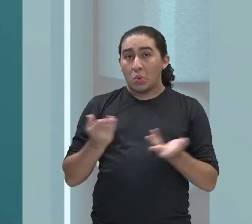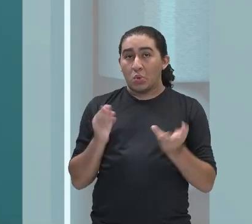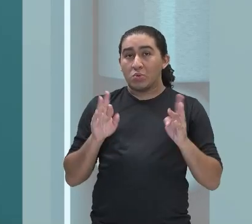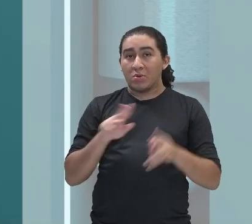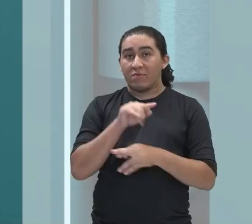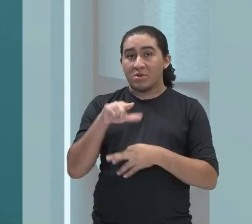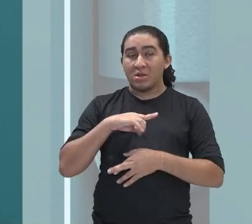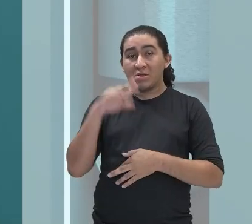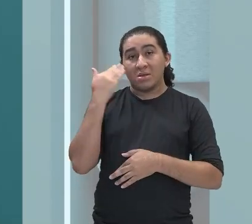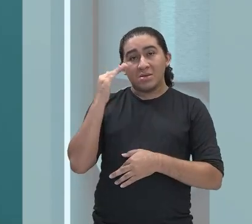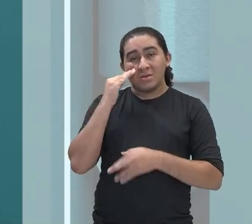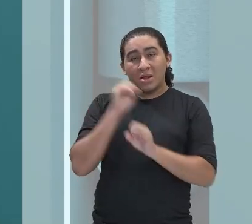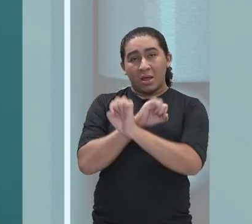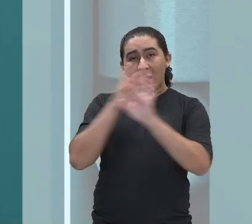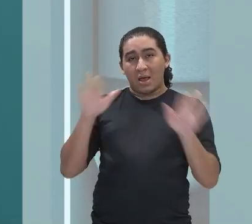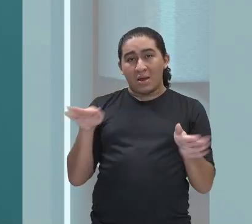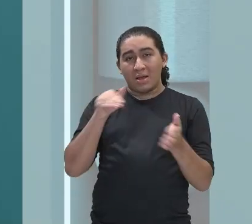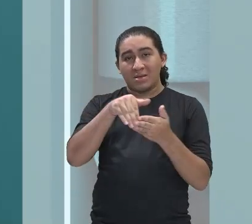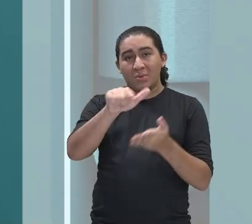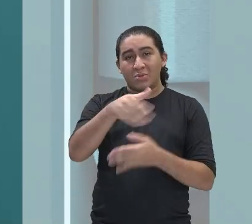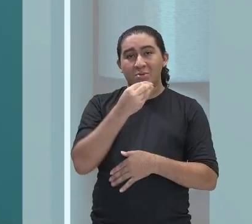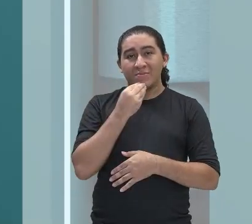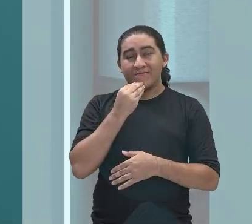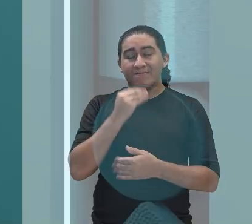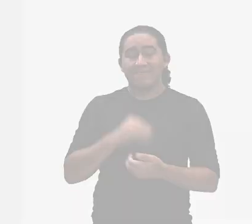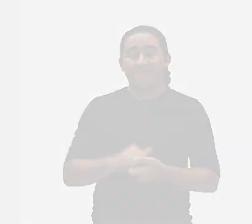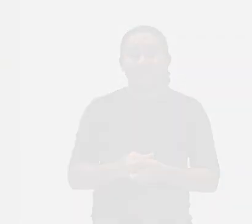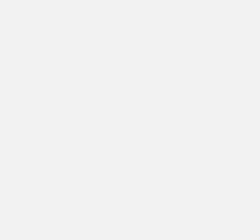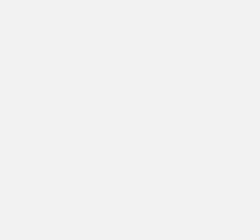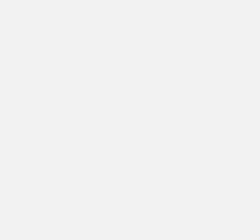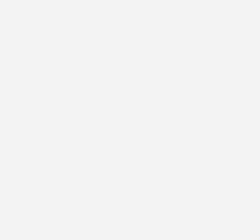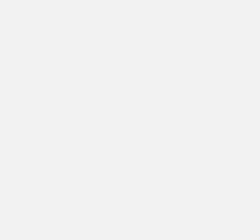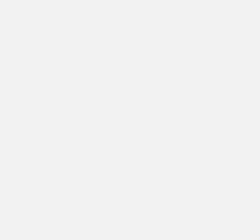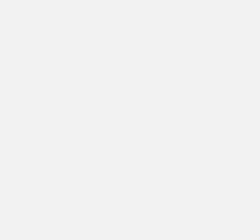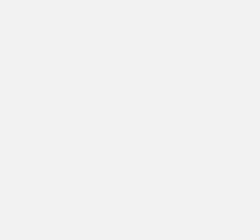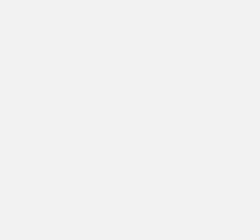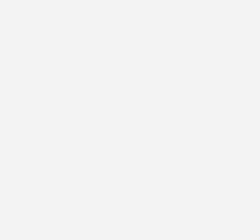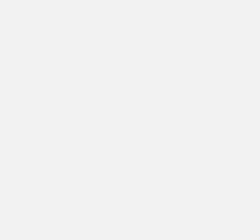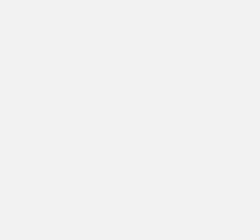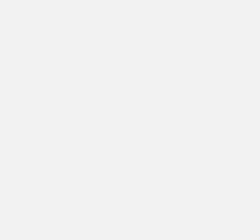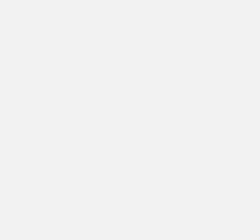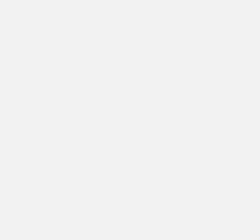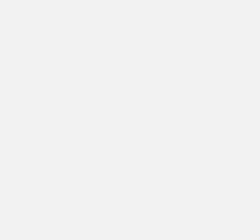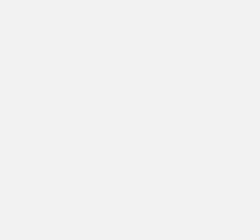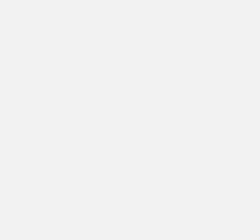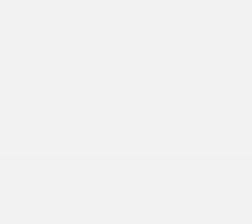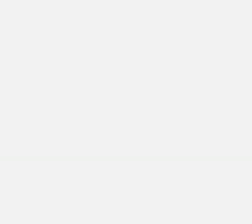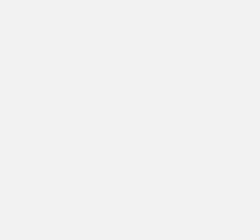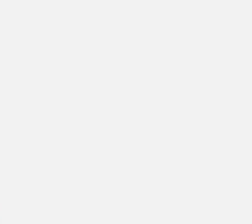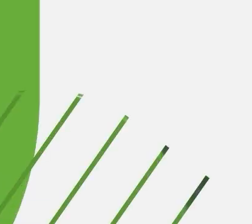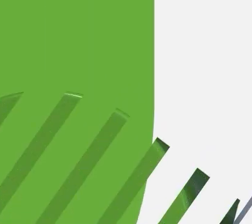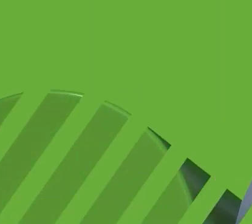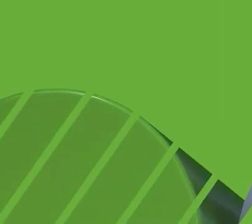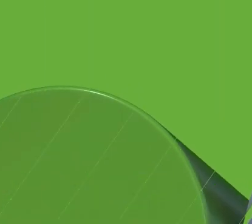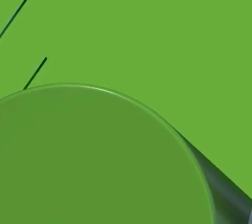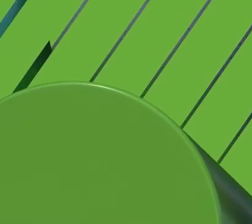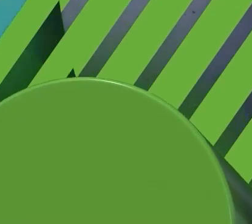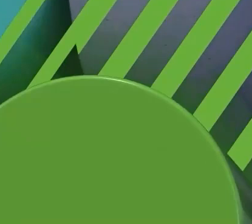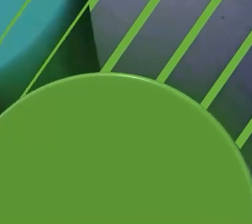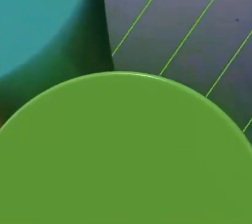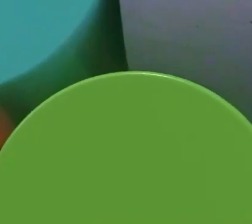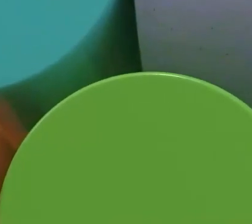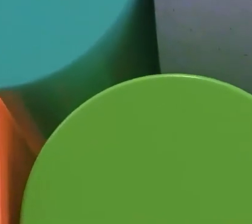tenham compreendido e até a próxima aula.